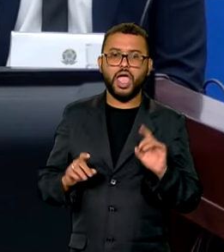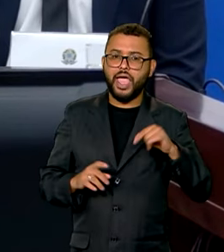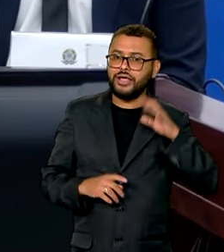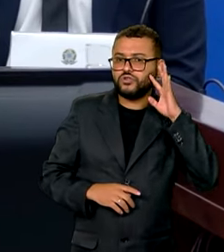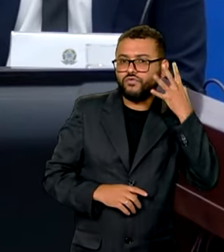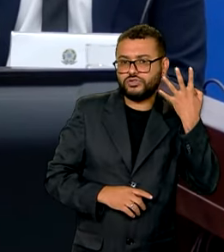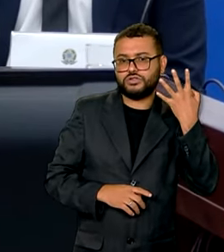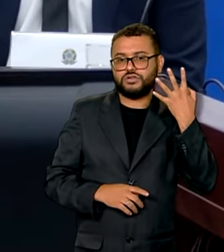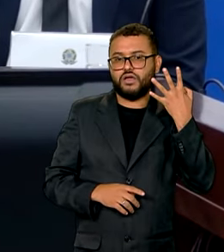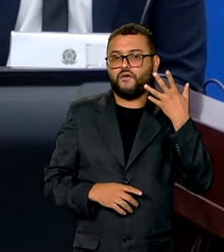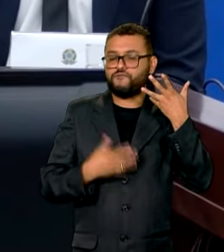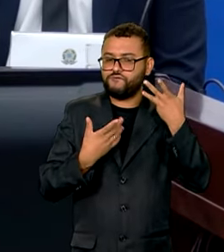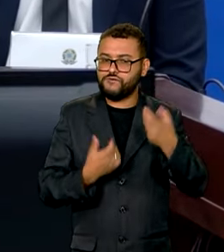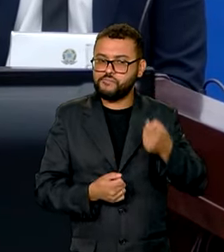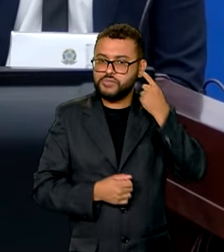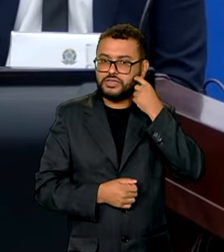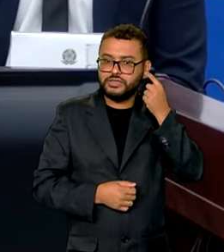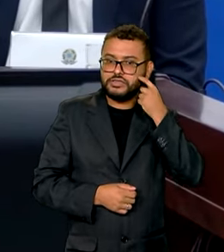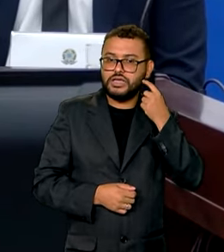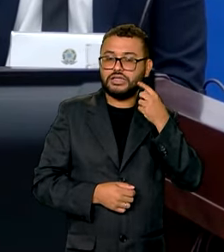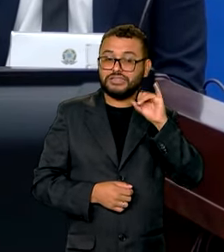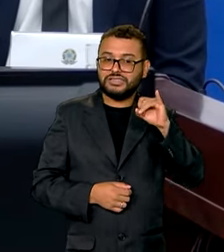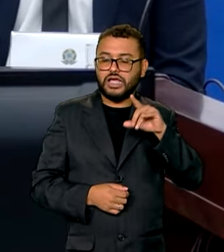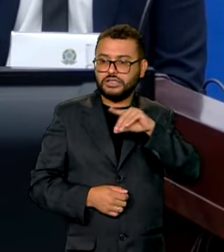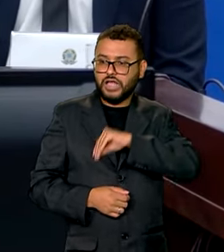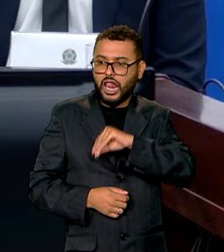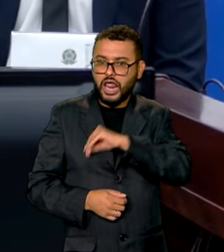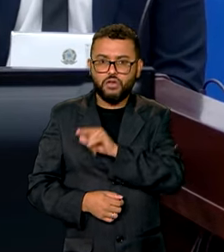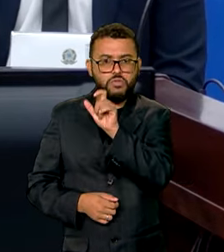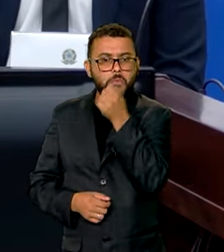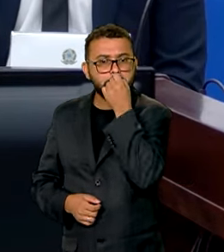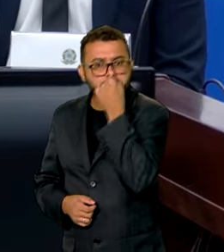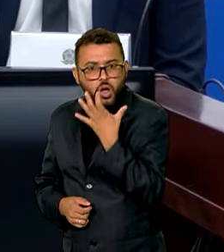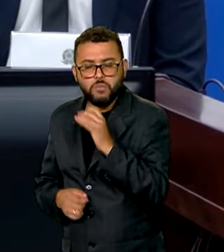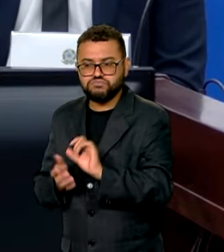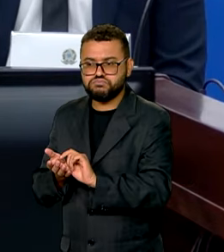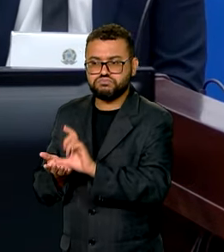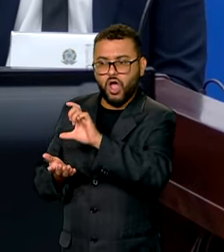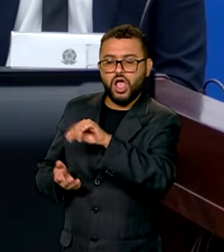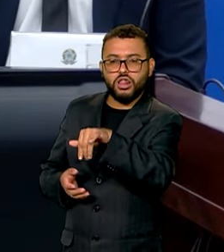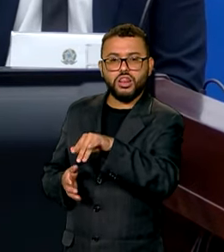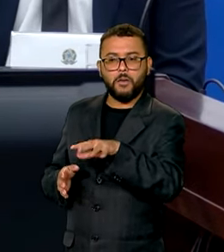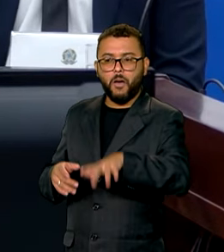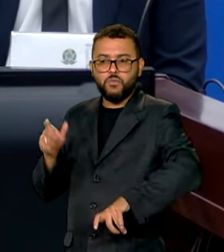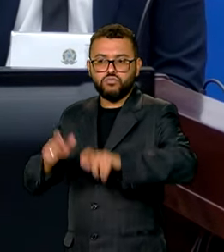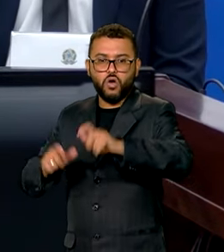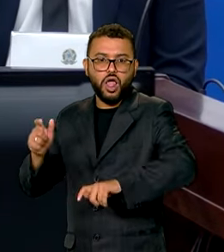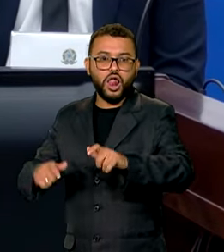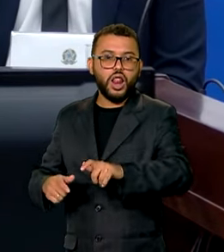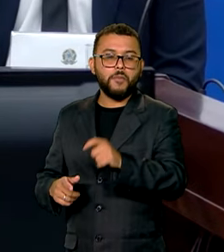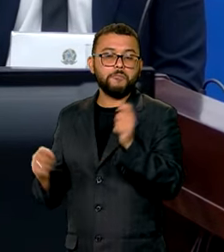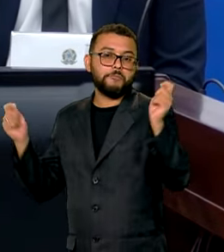solução. Porque quanto maior a renda dos trabalhadores, da massa salarial